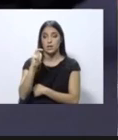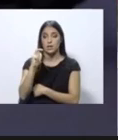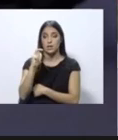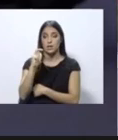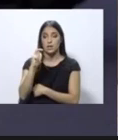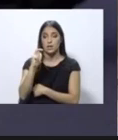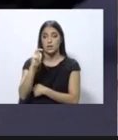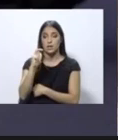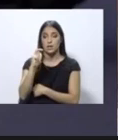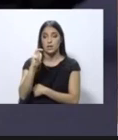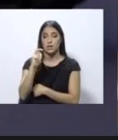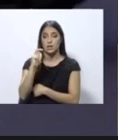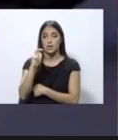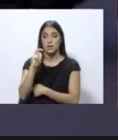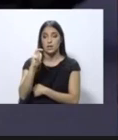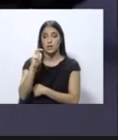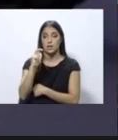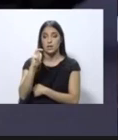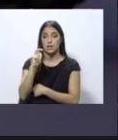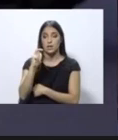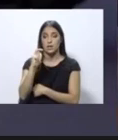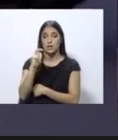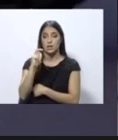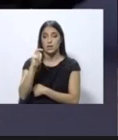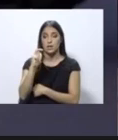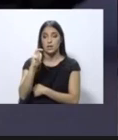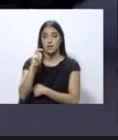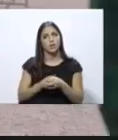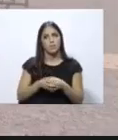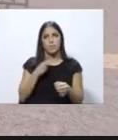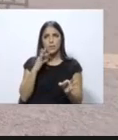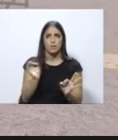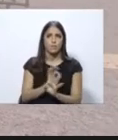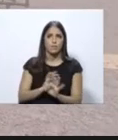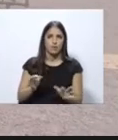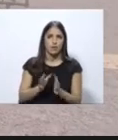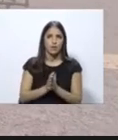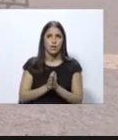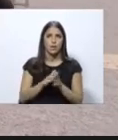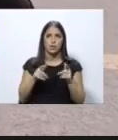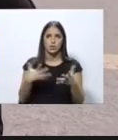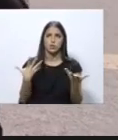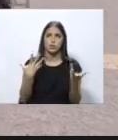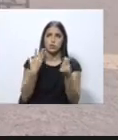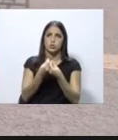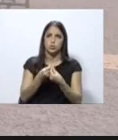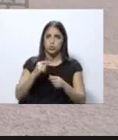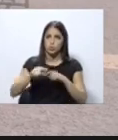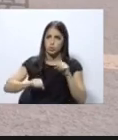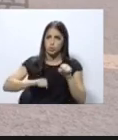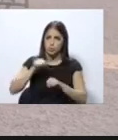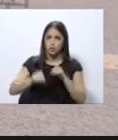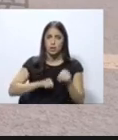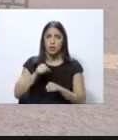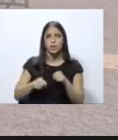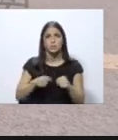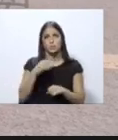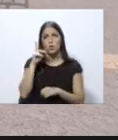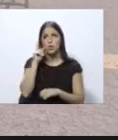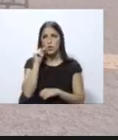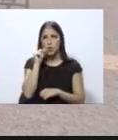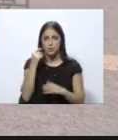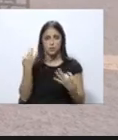e demonstramos que somos uma verdadeira equipa. Este conjunto de ciclistas, grandes homens